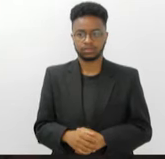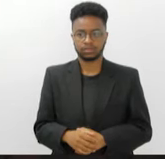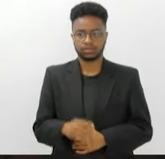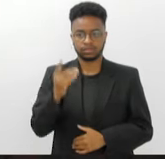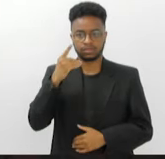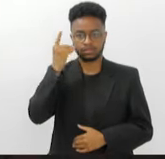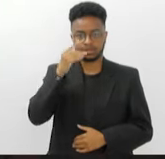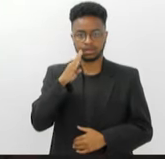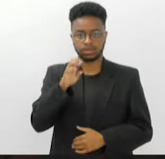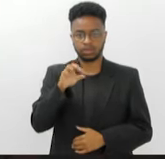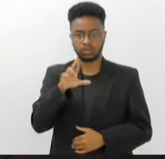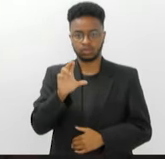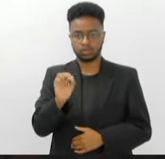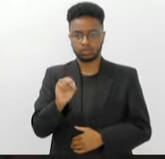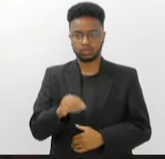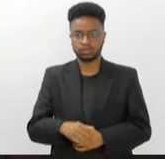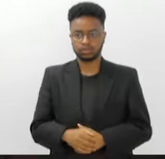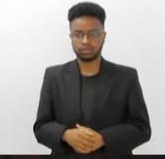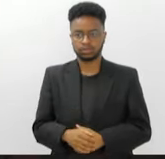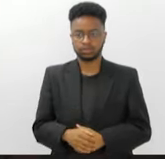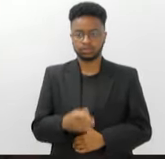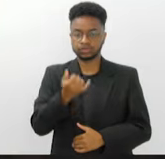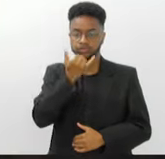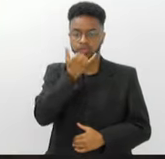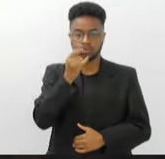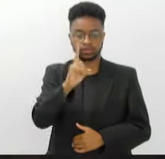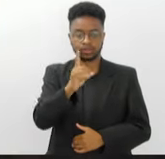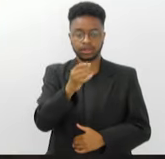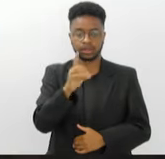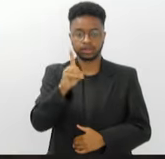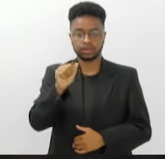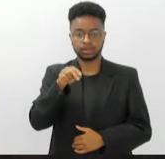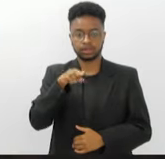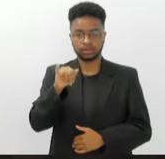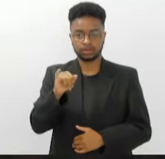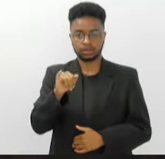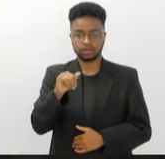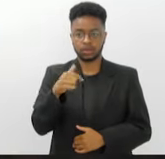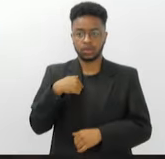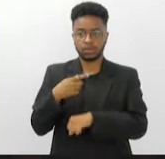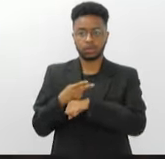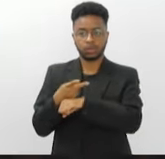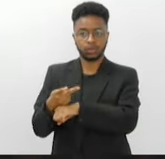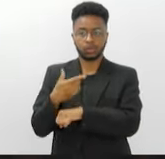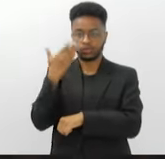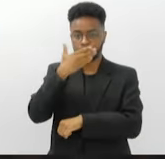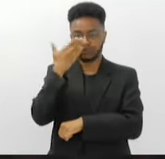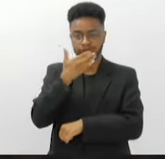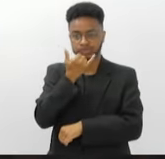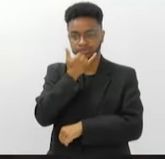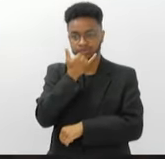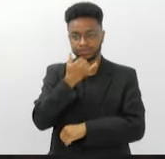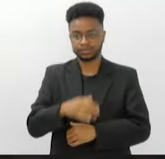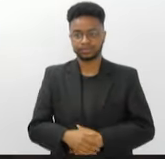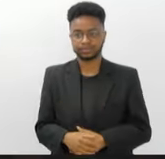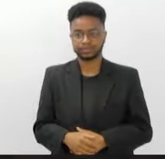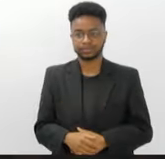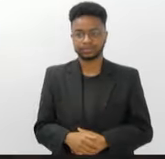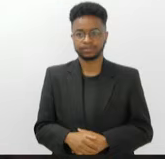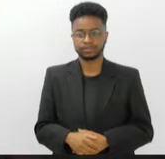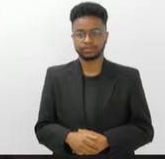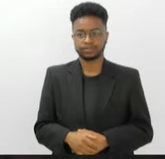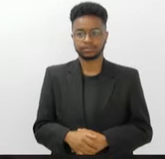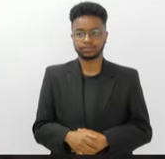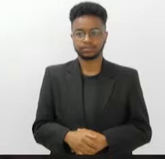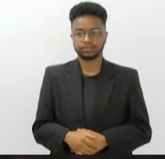Deputado Bruno Boareto. Ah, Dani Balbi, perdão, Bruno. Eu estava te procurando, não te vi na sua cadeira cativa e me fugiu